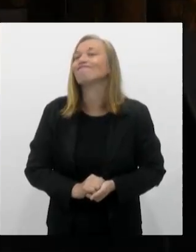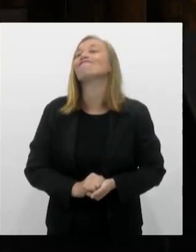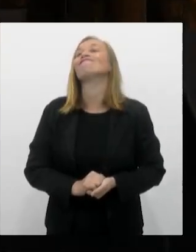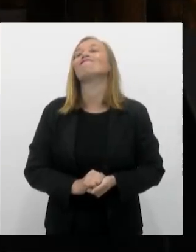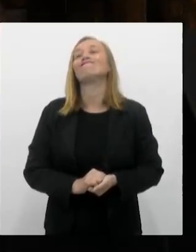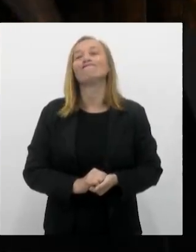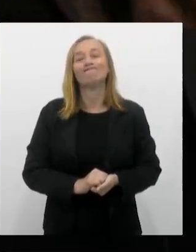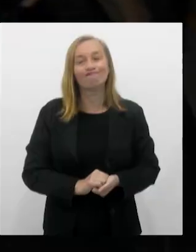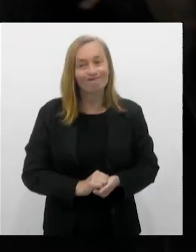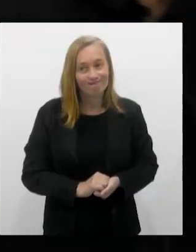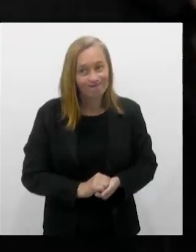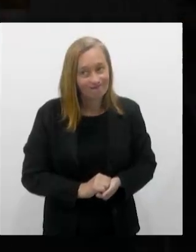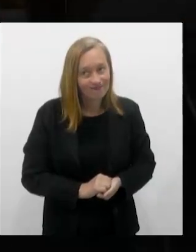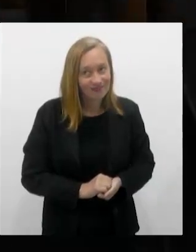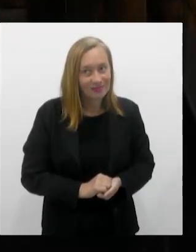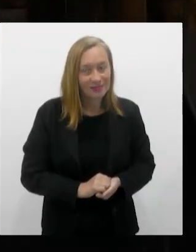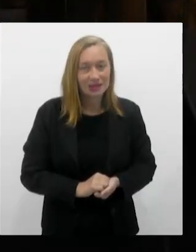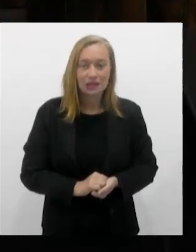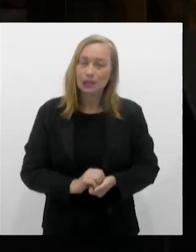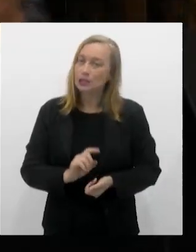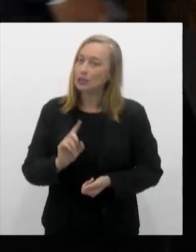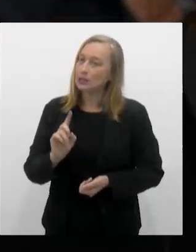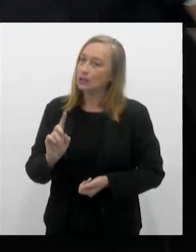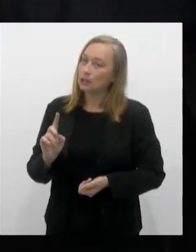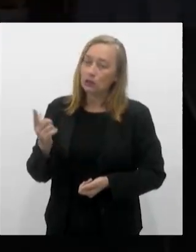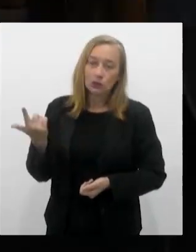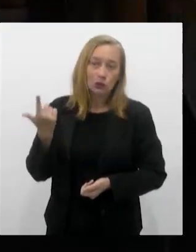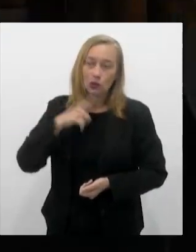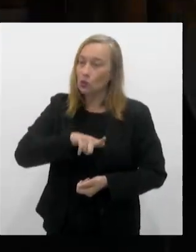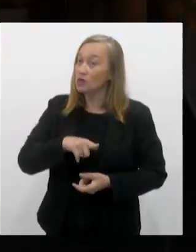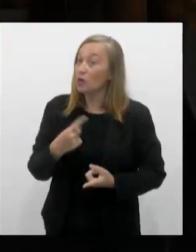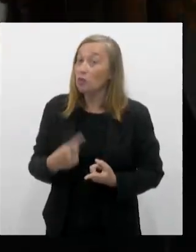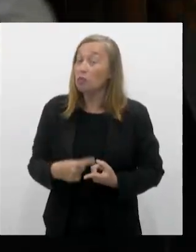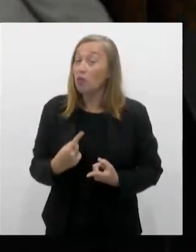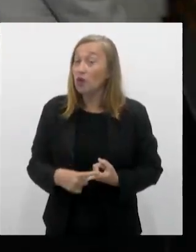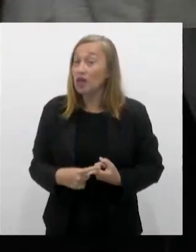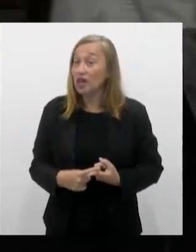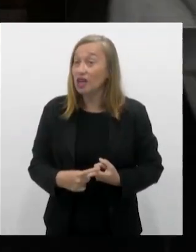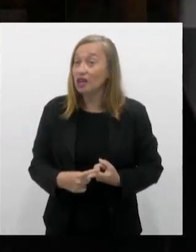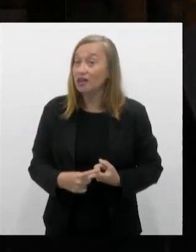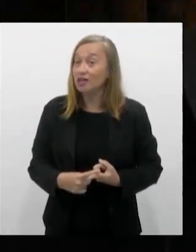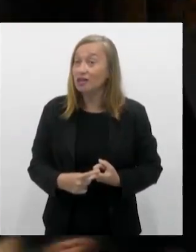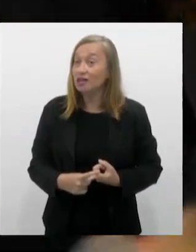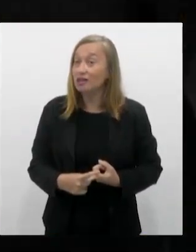Ah, não deu certo. Não deu certo porque foram, no